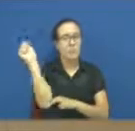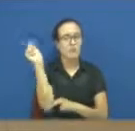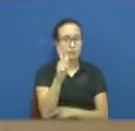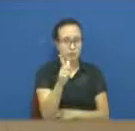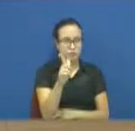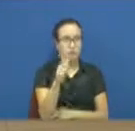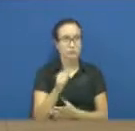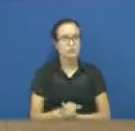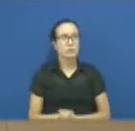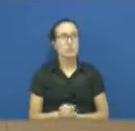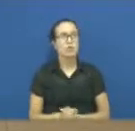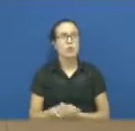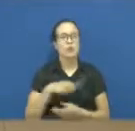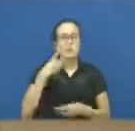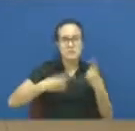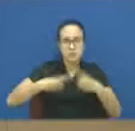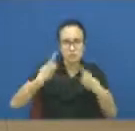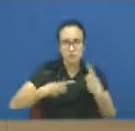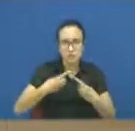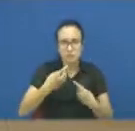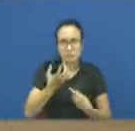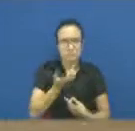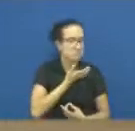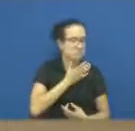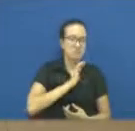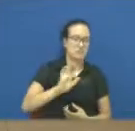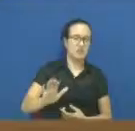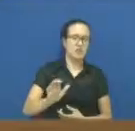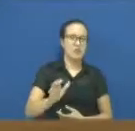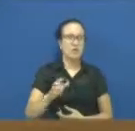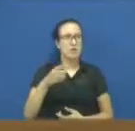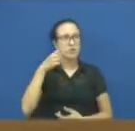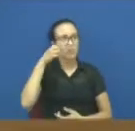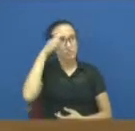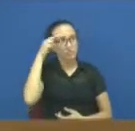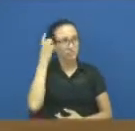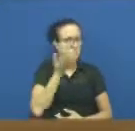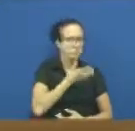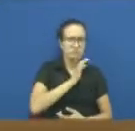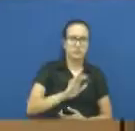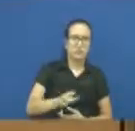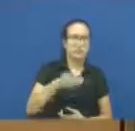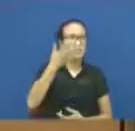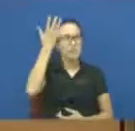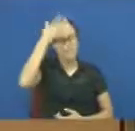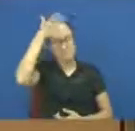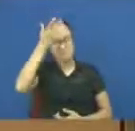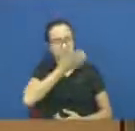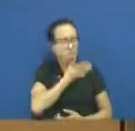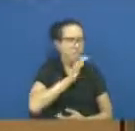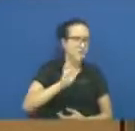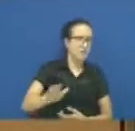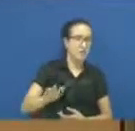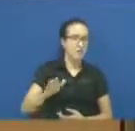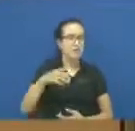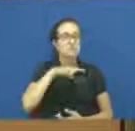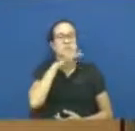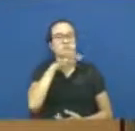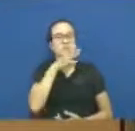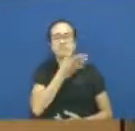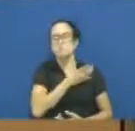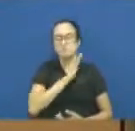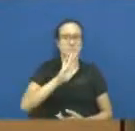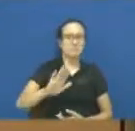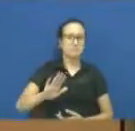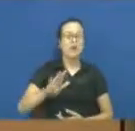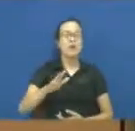Newton. Dispenso. Vereador Júlio. Dispenso. Érica Tanque. Dispenso. Tigrão. Dispenso. O